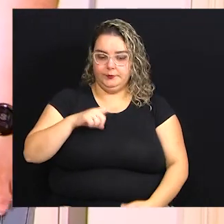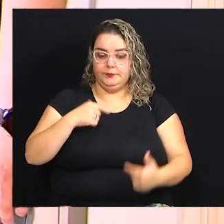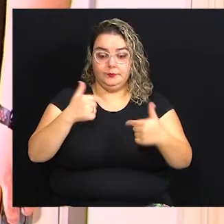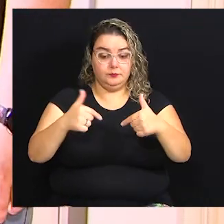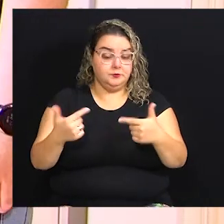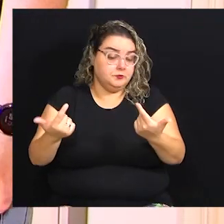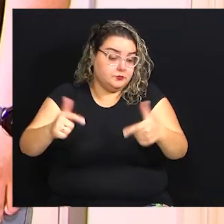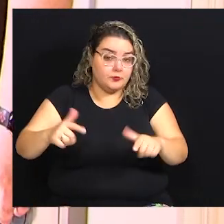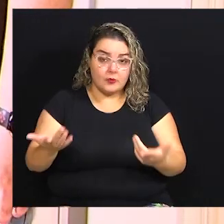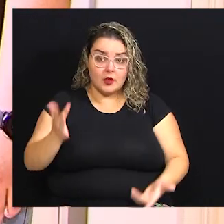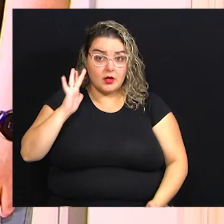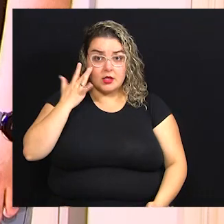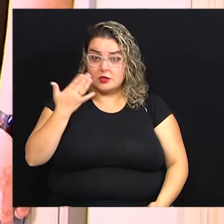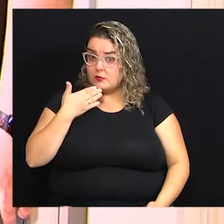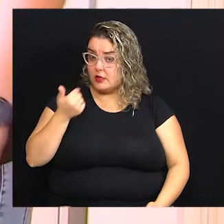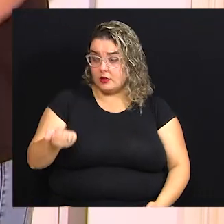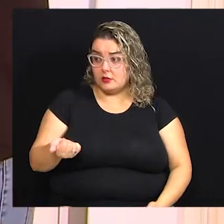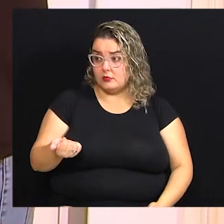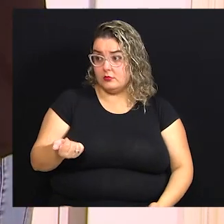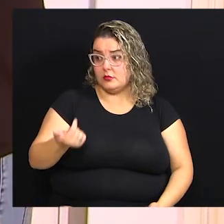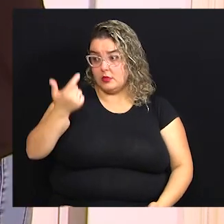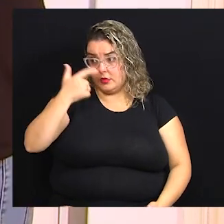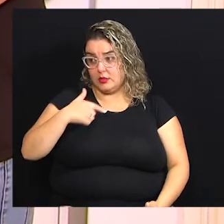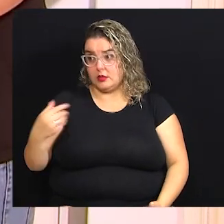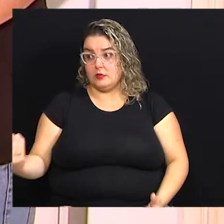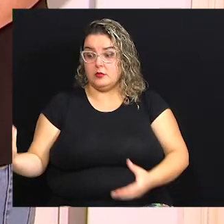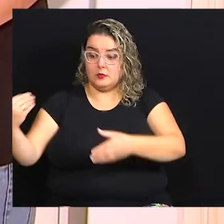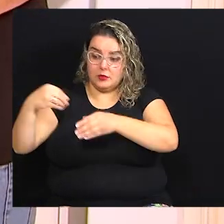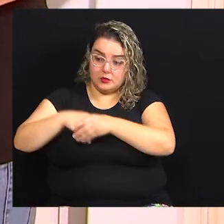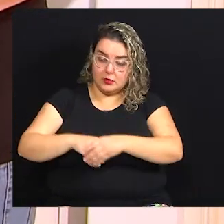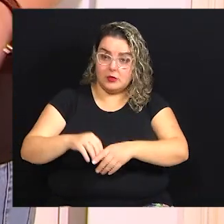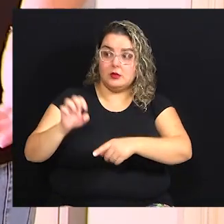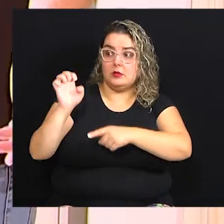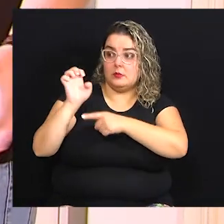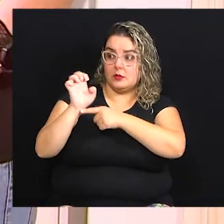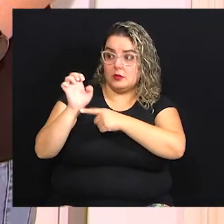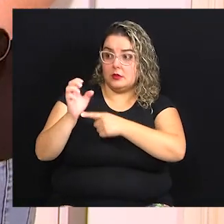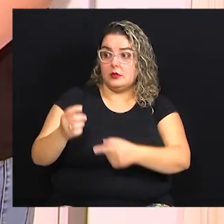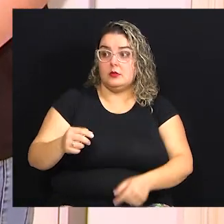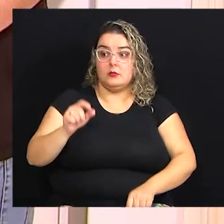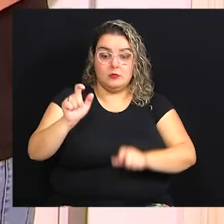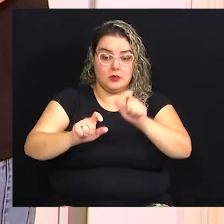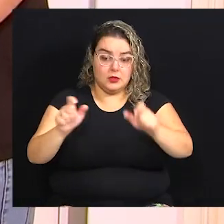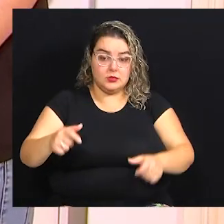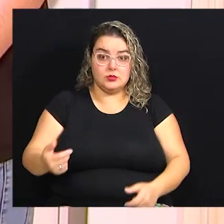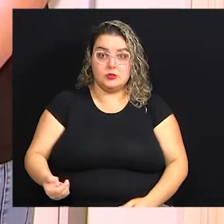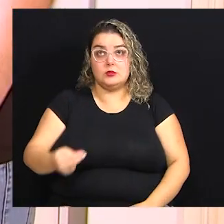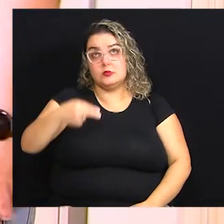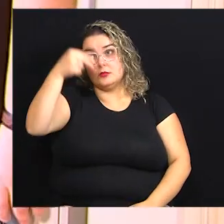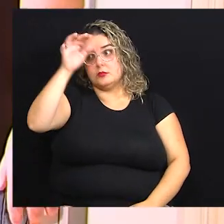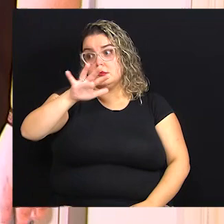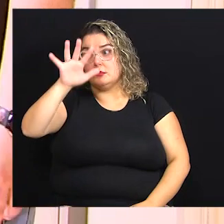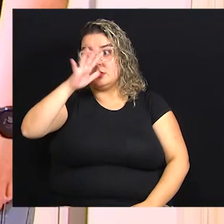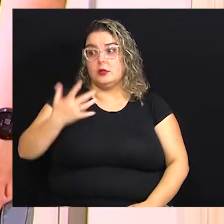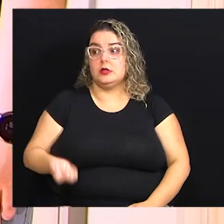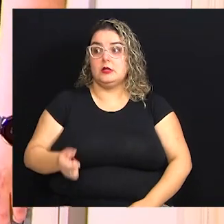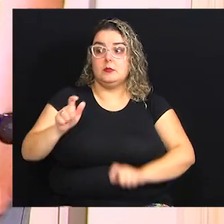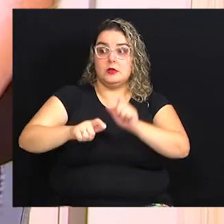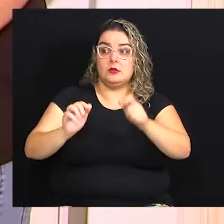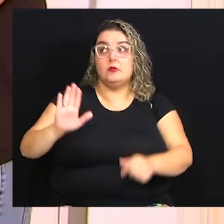para trabalhar onde achasse melhor. Eu vim para o interior de São Paulo, teve gente que foi para o Nordeste, teve gente que saiu do país.